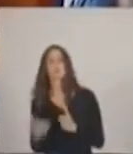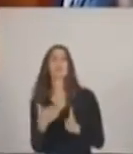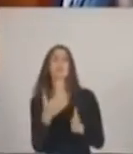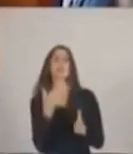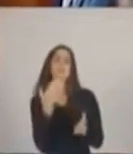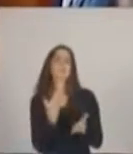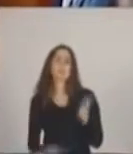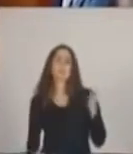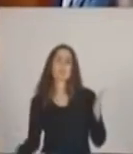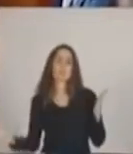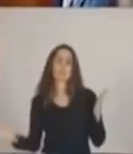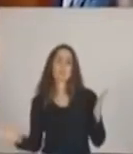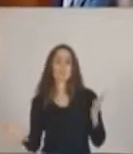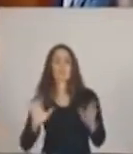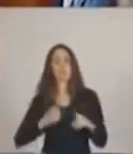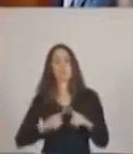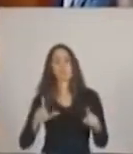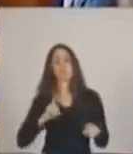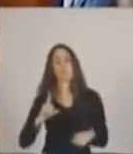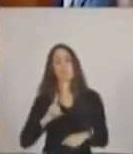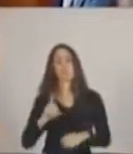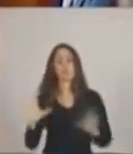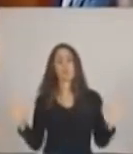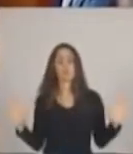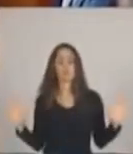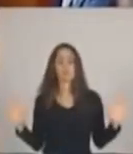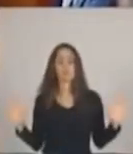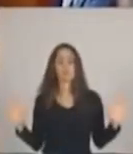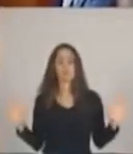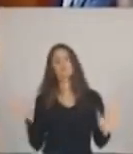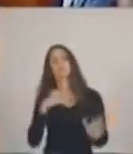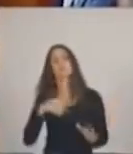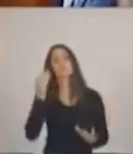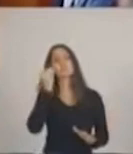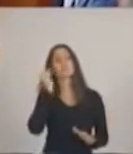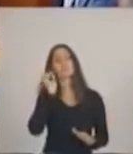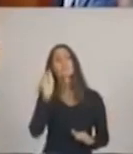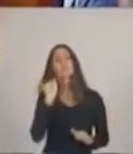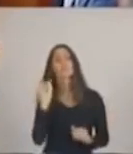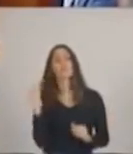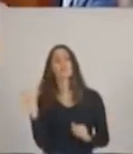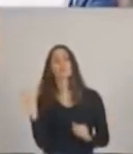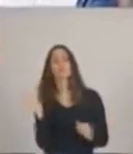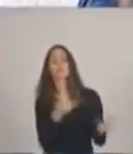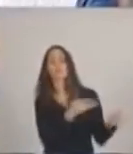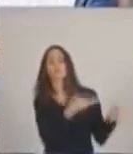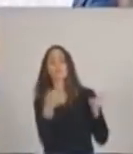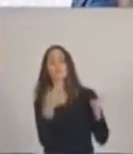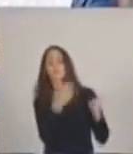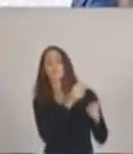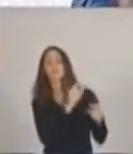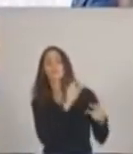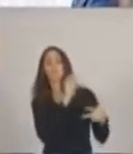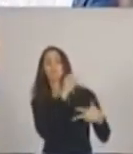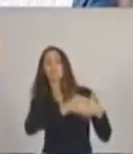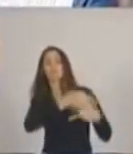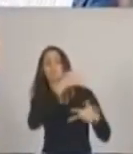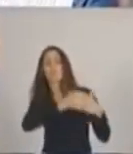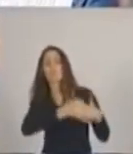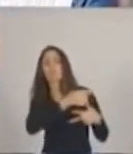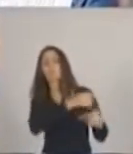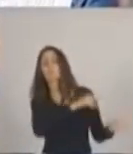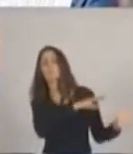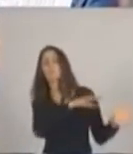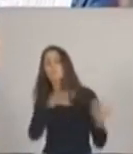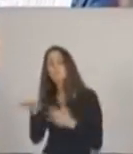eficácia, mas ela existe, a lei. Sim. O que é que nós estamos fazendo? Mostrando para o Judiciário que ele precisa discutir um bocado mais.